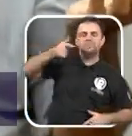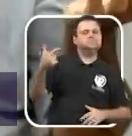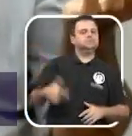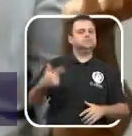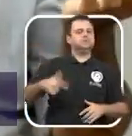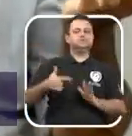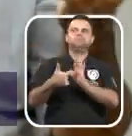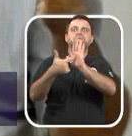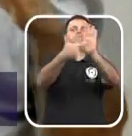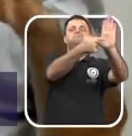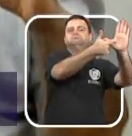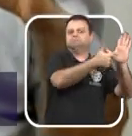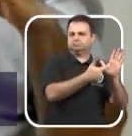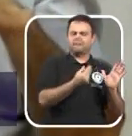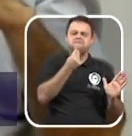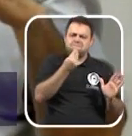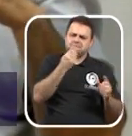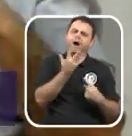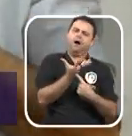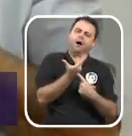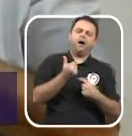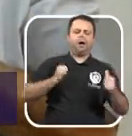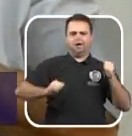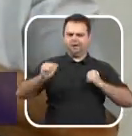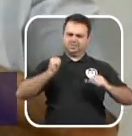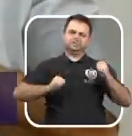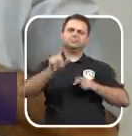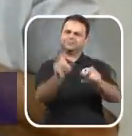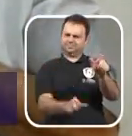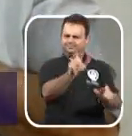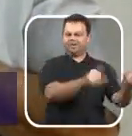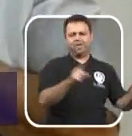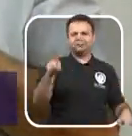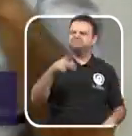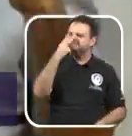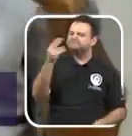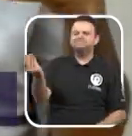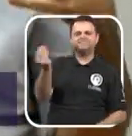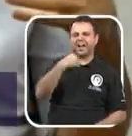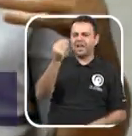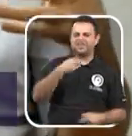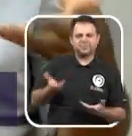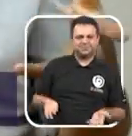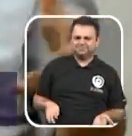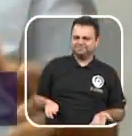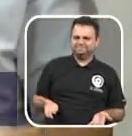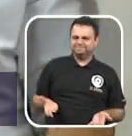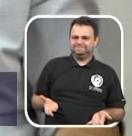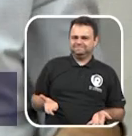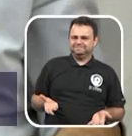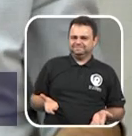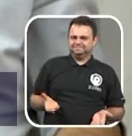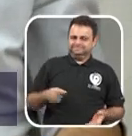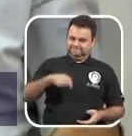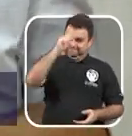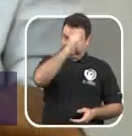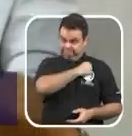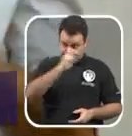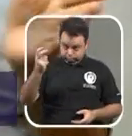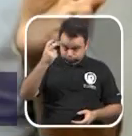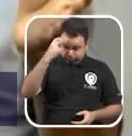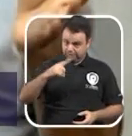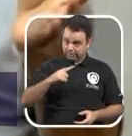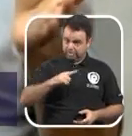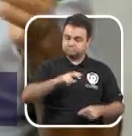quer apresentar. Então é tudo proforme, é muito fraco mesmo, assim. Rio Preto segura a onda por conta dos artistas. Tem